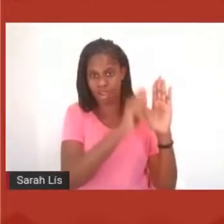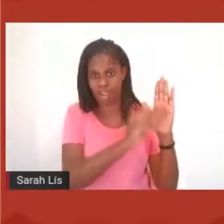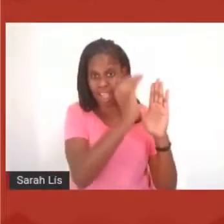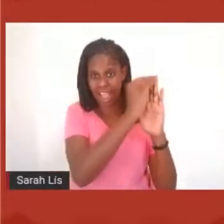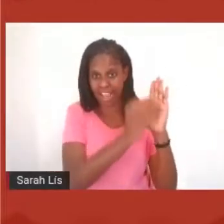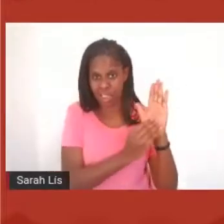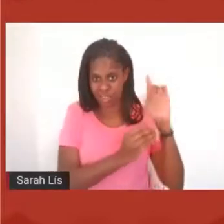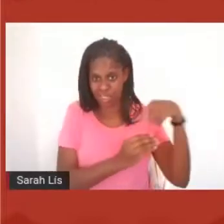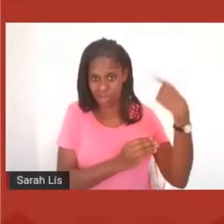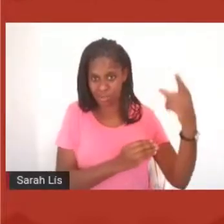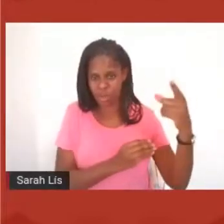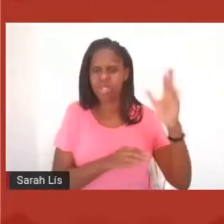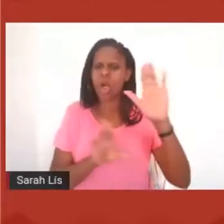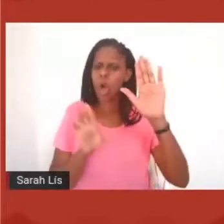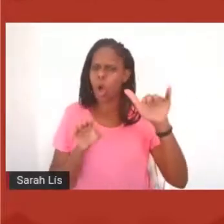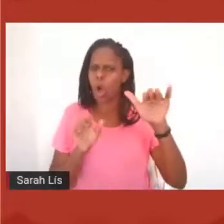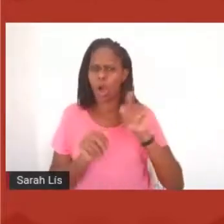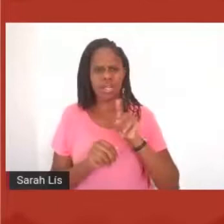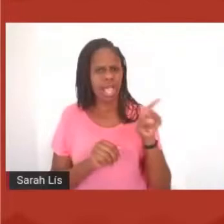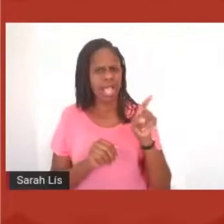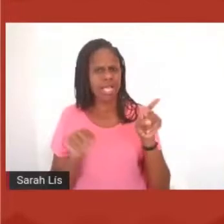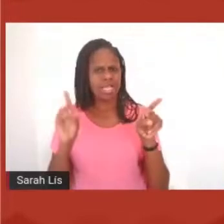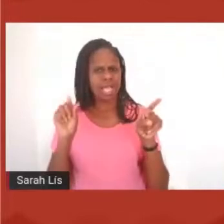acho que gatos não são desse planeta.